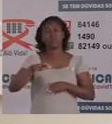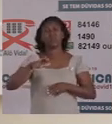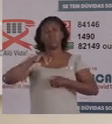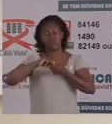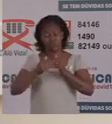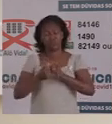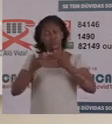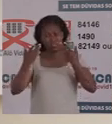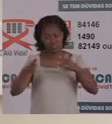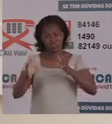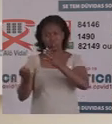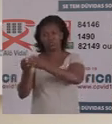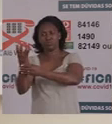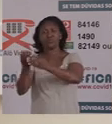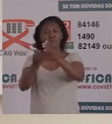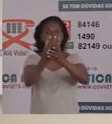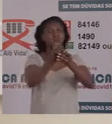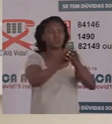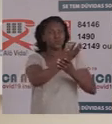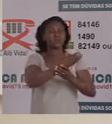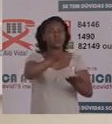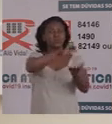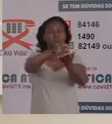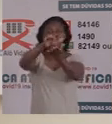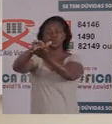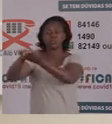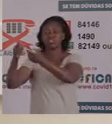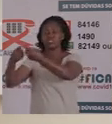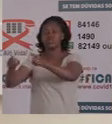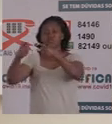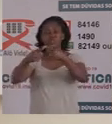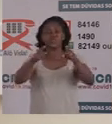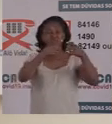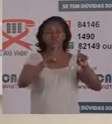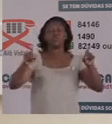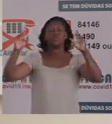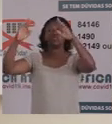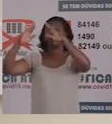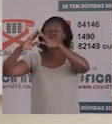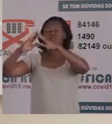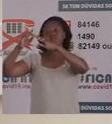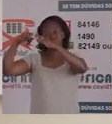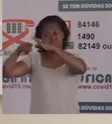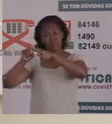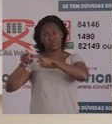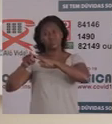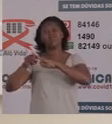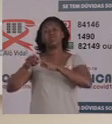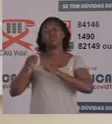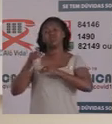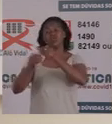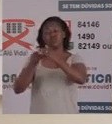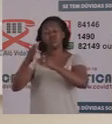criadas áreas diferentes dentro do acampamento e para se ir acelerando a expansão das áreas livres de